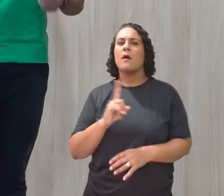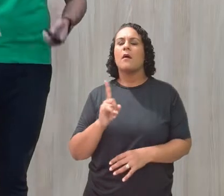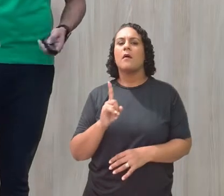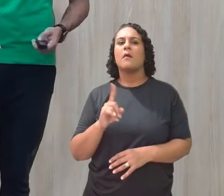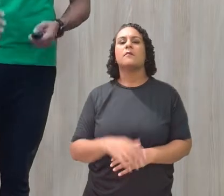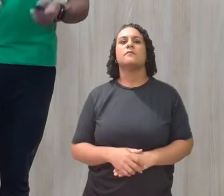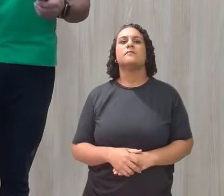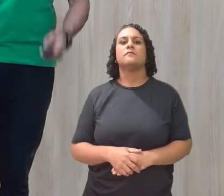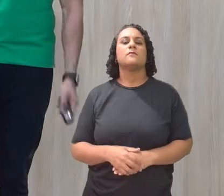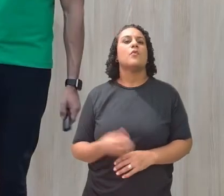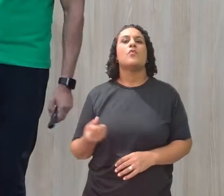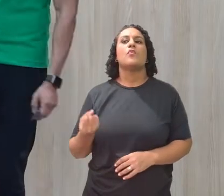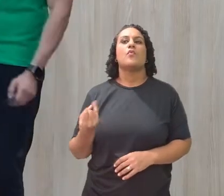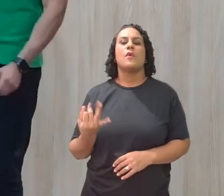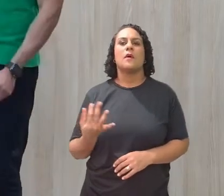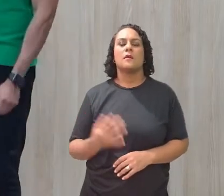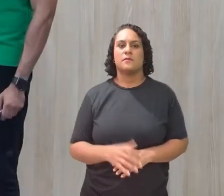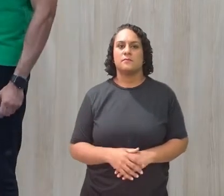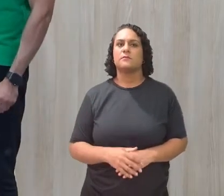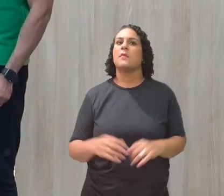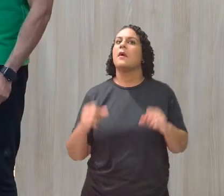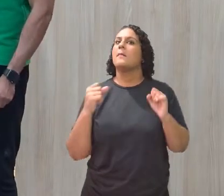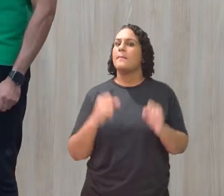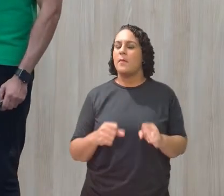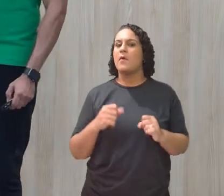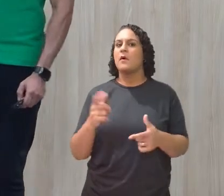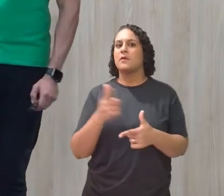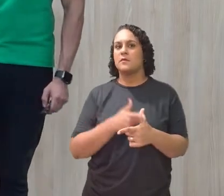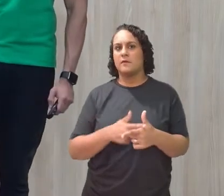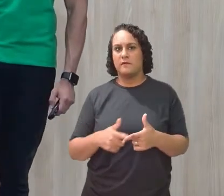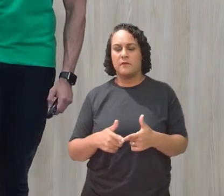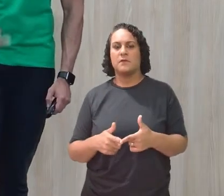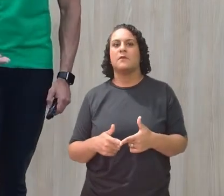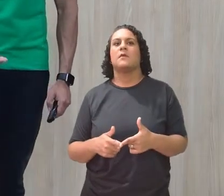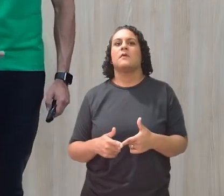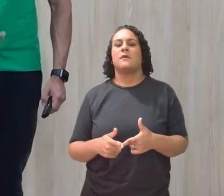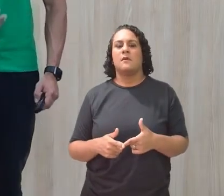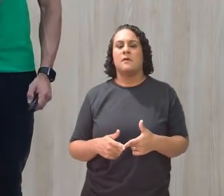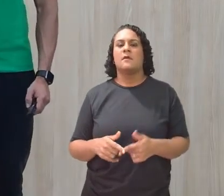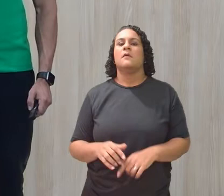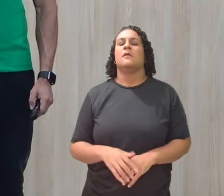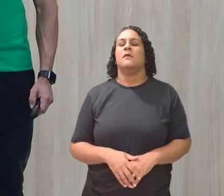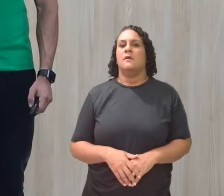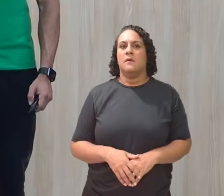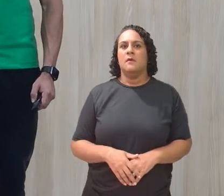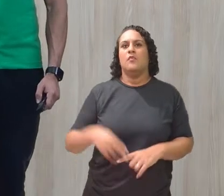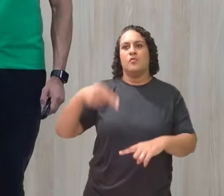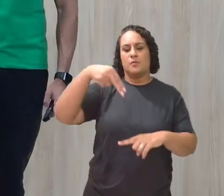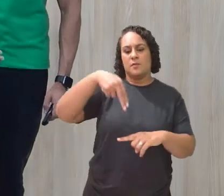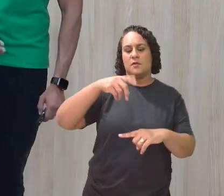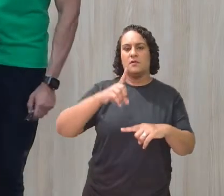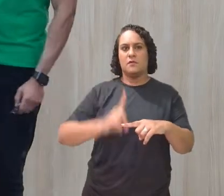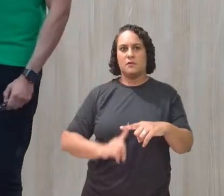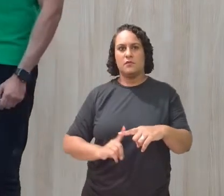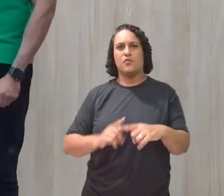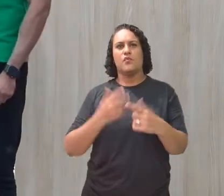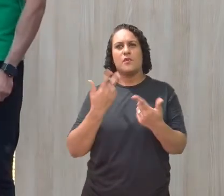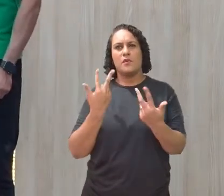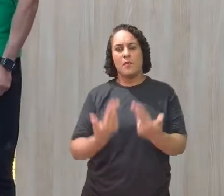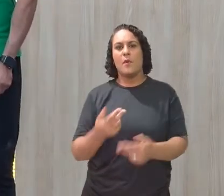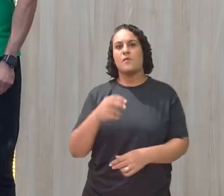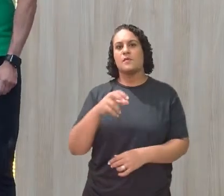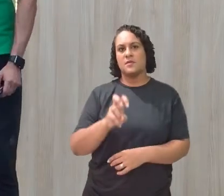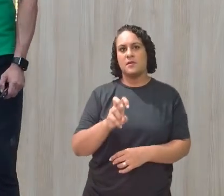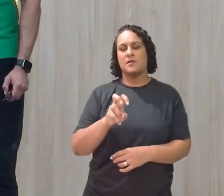por quanto? Esse valor aí. Dá para a gente simplificar, ou seja, dividir tanto o numerador quanto o denominador por